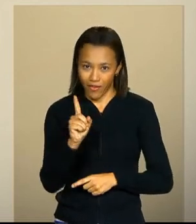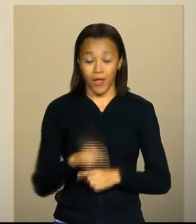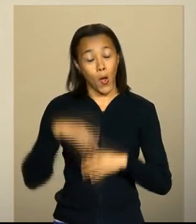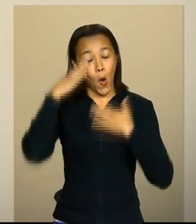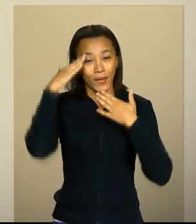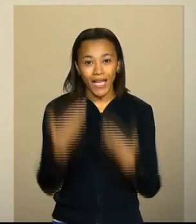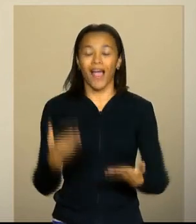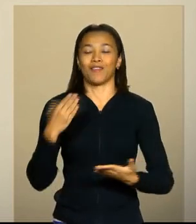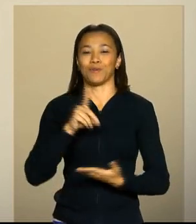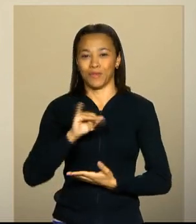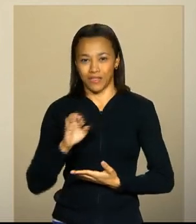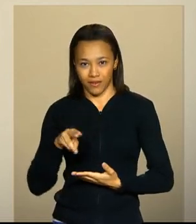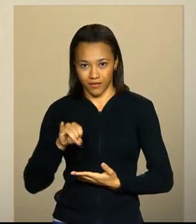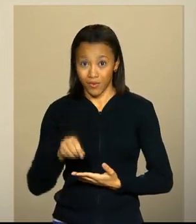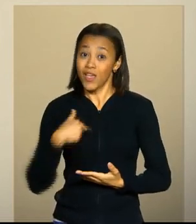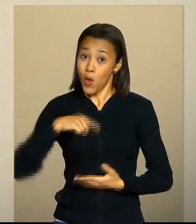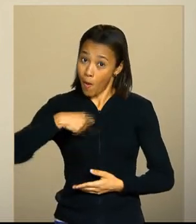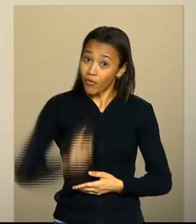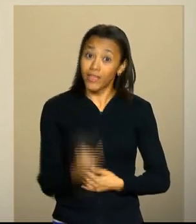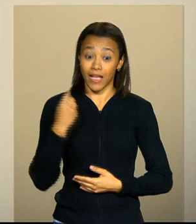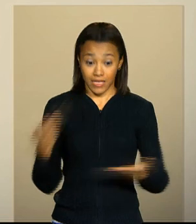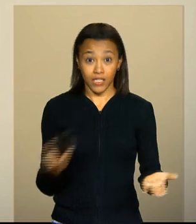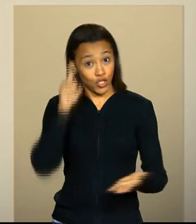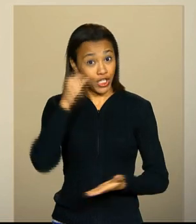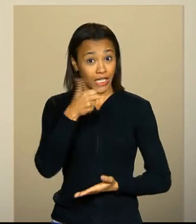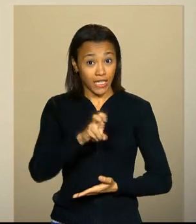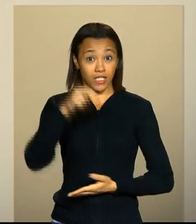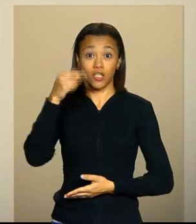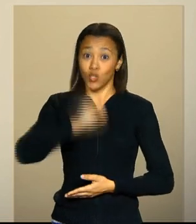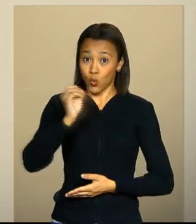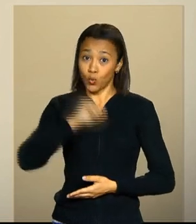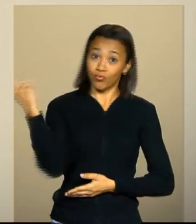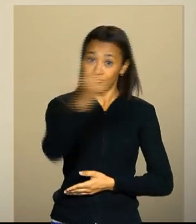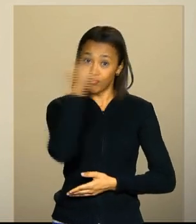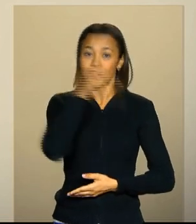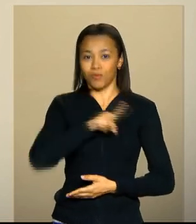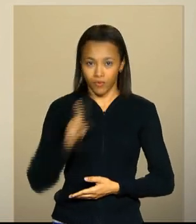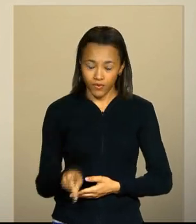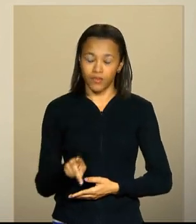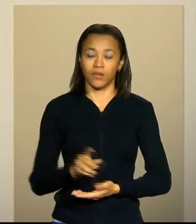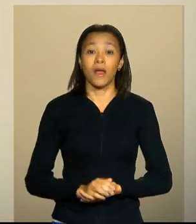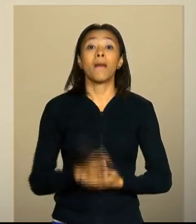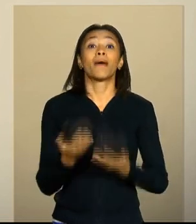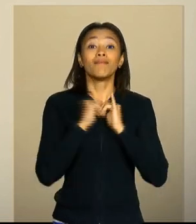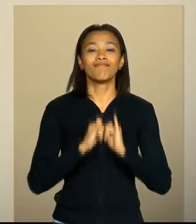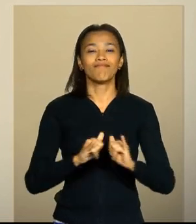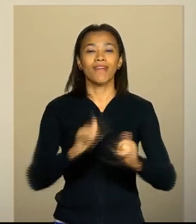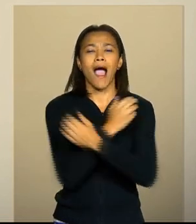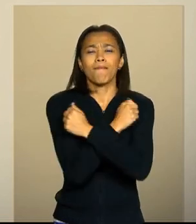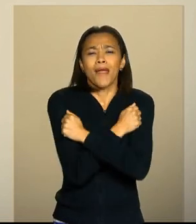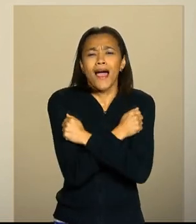café Obrigada Luciana e eu queria aproveitar esse dia quinze de Outubro Dia do Professor para